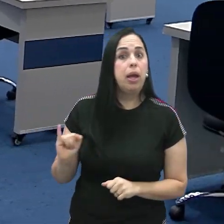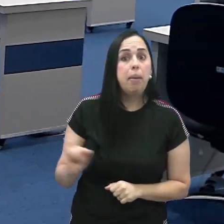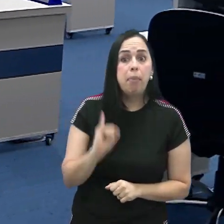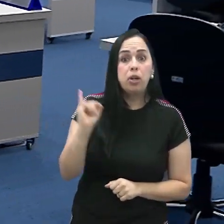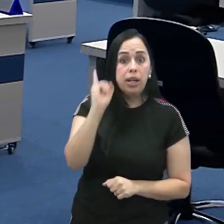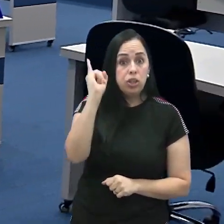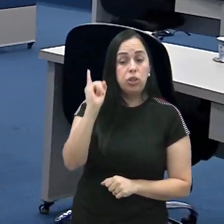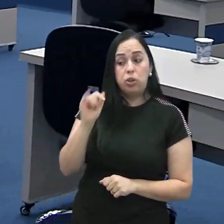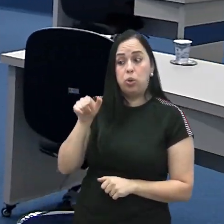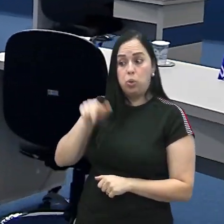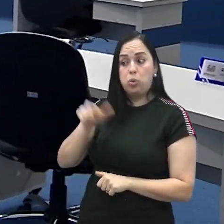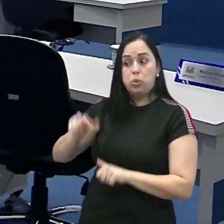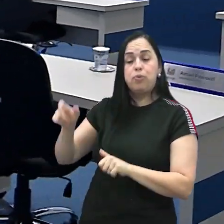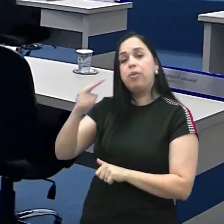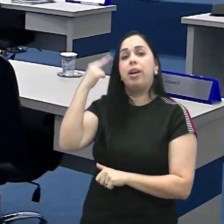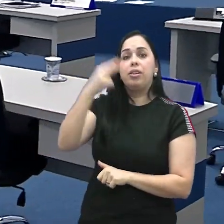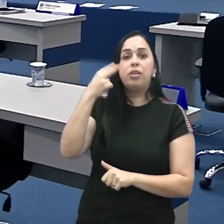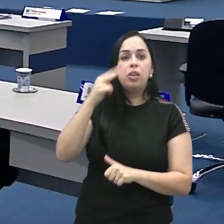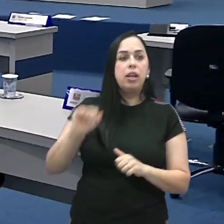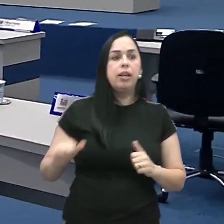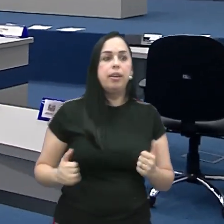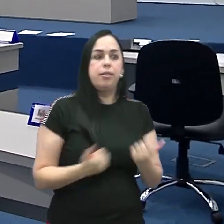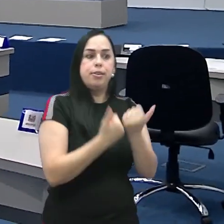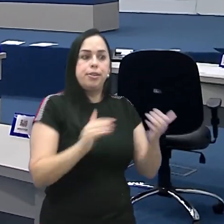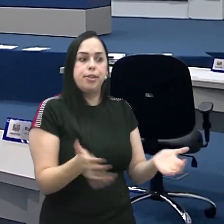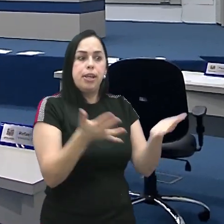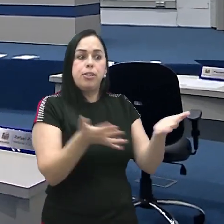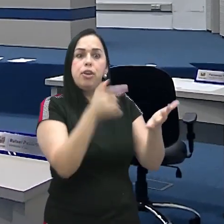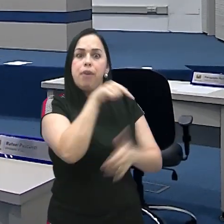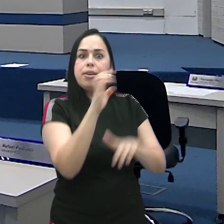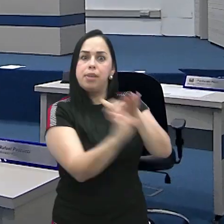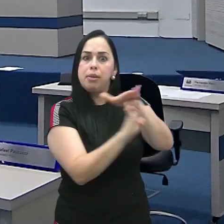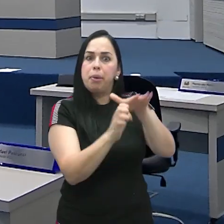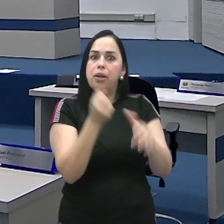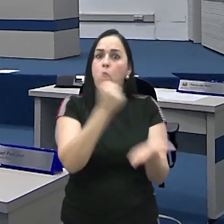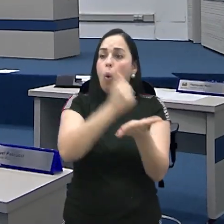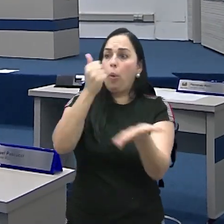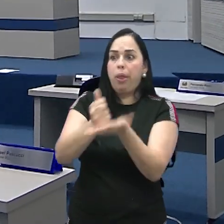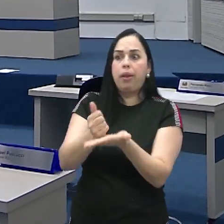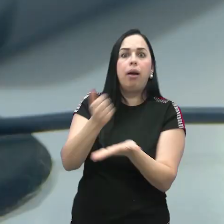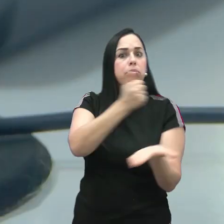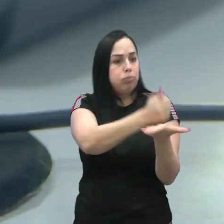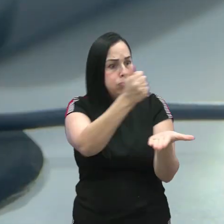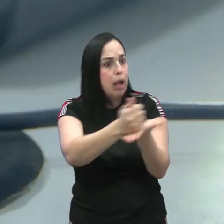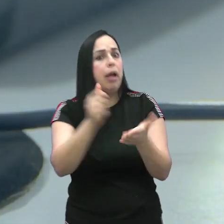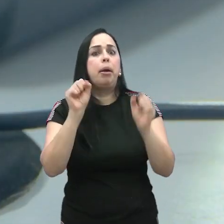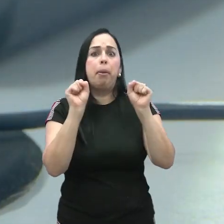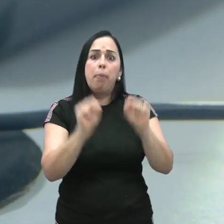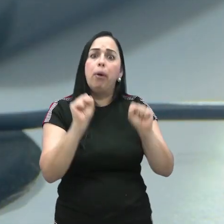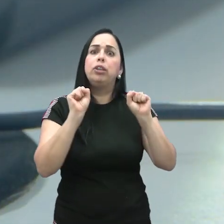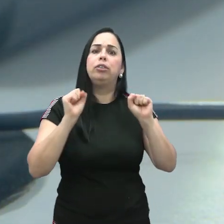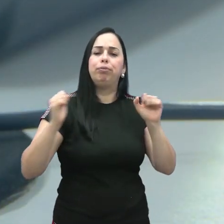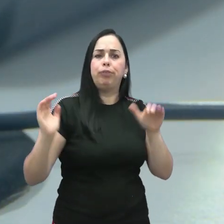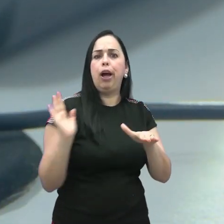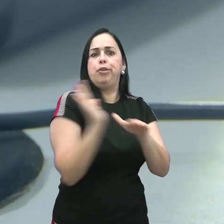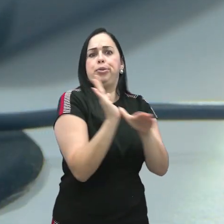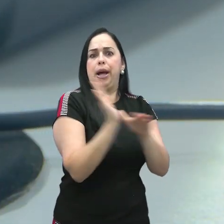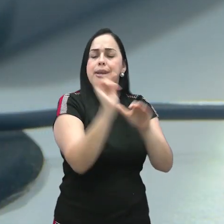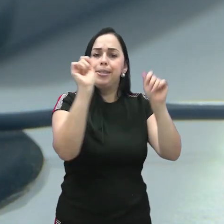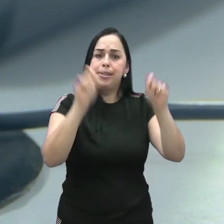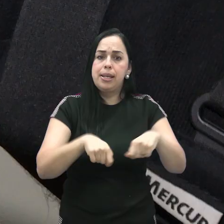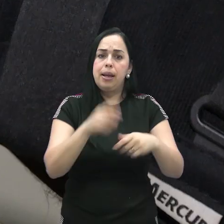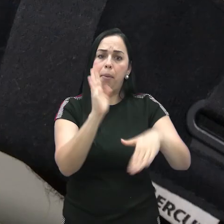É importante que o Legislativo incentive as empresas a contratarem pessoas com TEA, que podem sim ajudar em